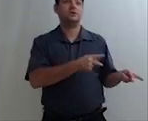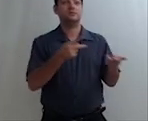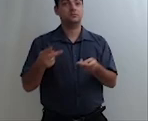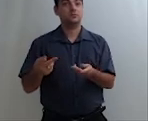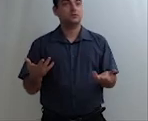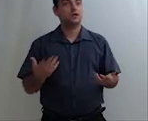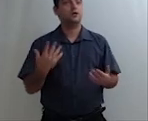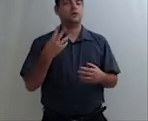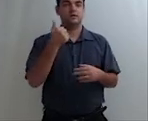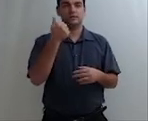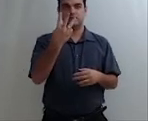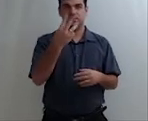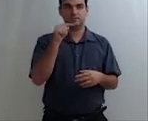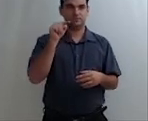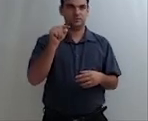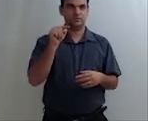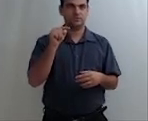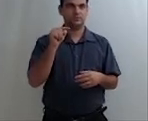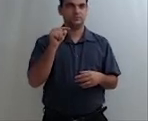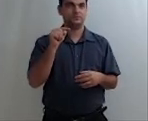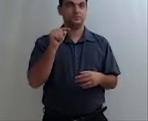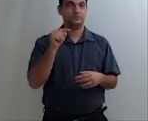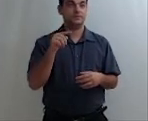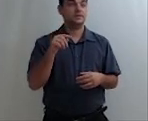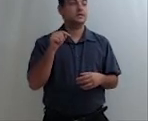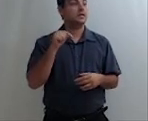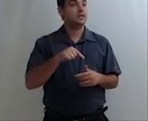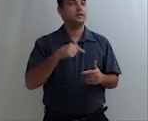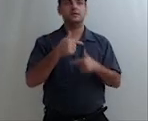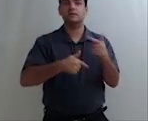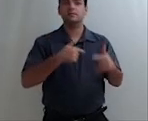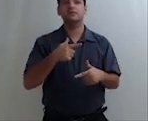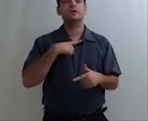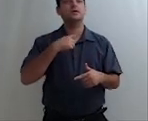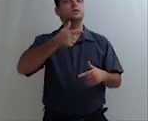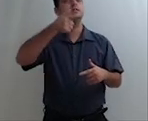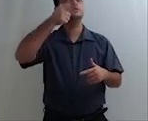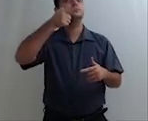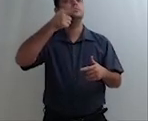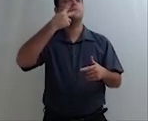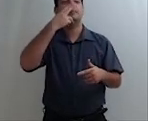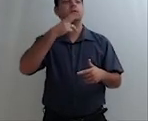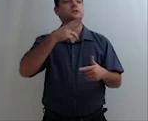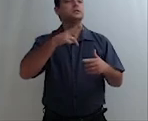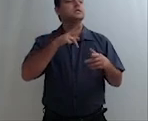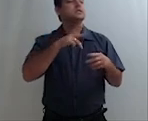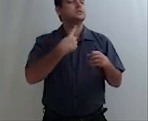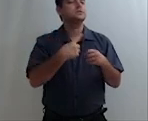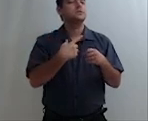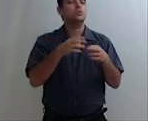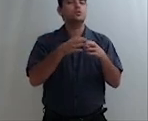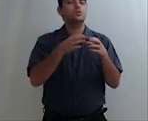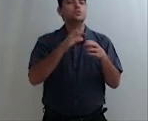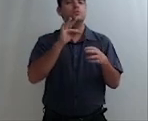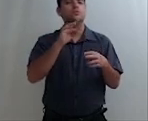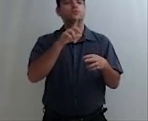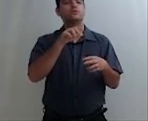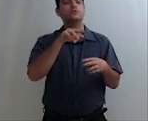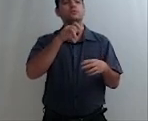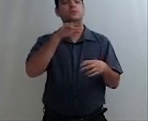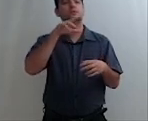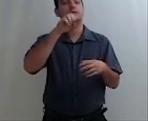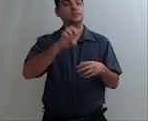13 que já há algum tempo era praticante de tiro esportivo no Fluminense ali próximo localizado enquanto era